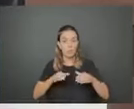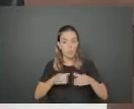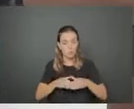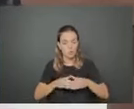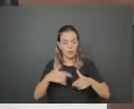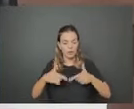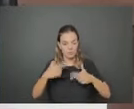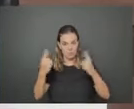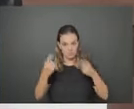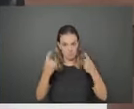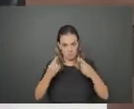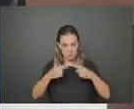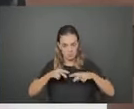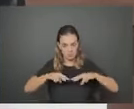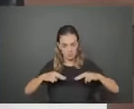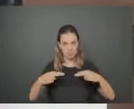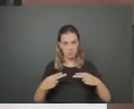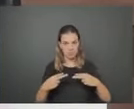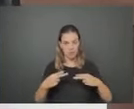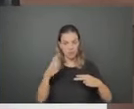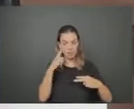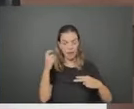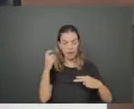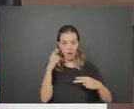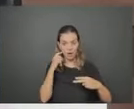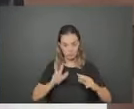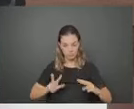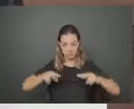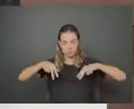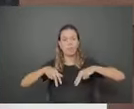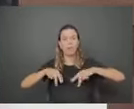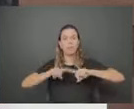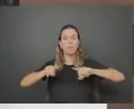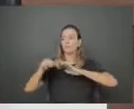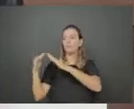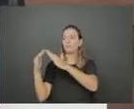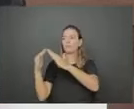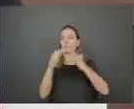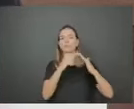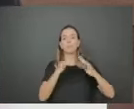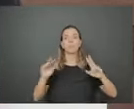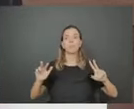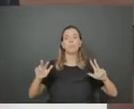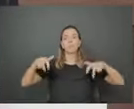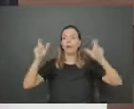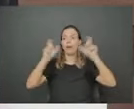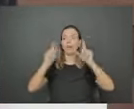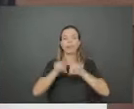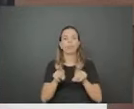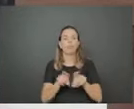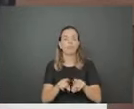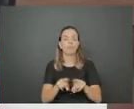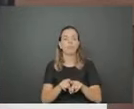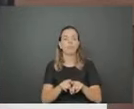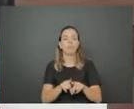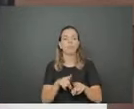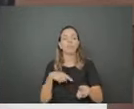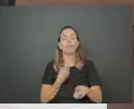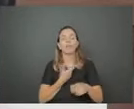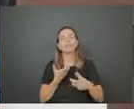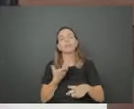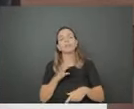o comando do Corpo de Bombeiros, eu não sei se só no centro que usa a sirene, se existe algum projeto para eliminar essa questão e dar um pouco mais de sossego